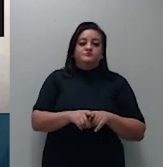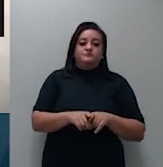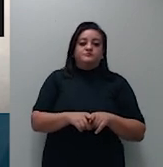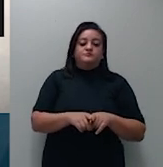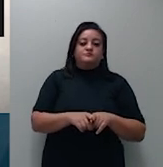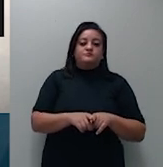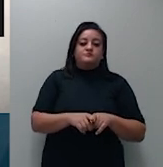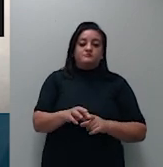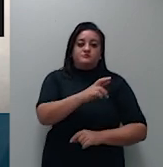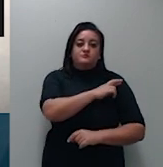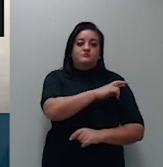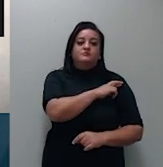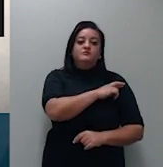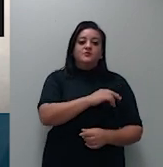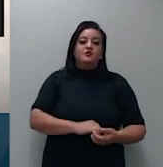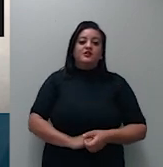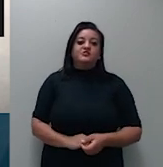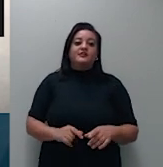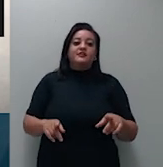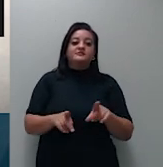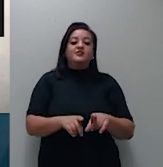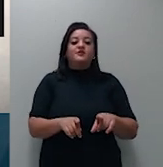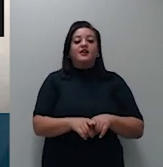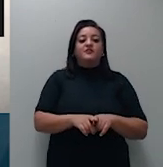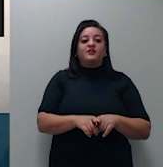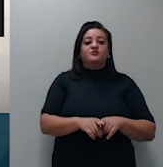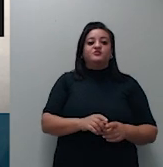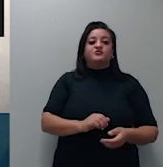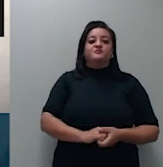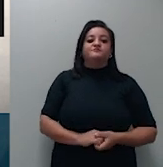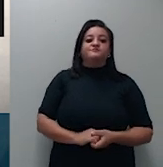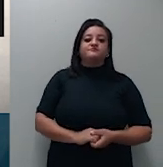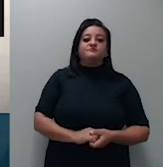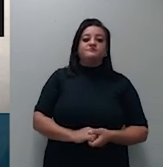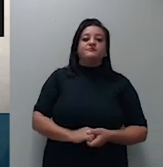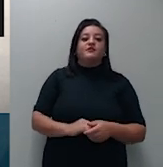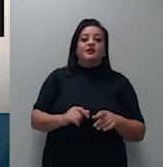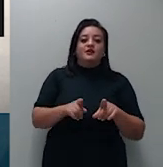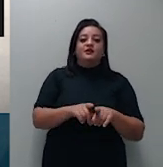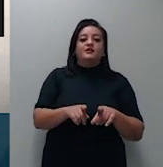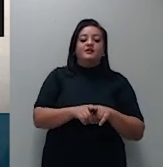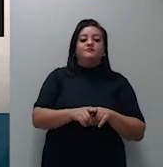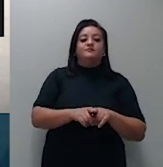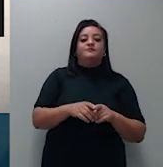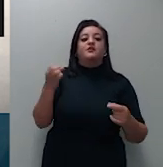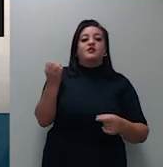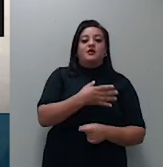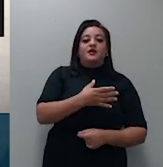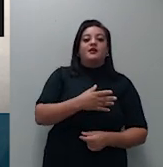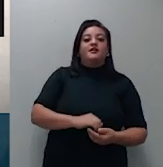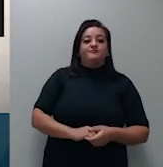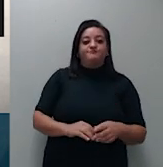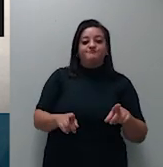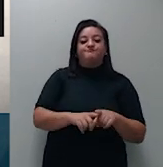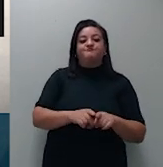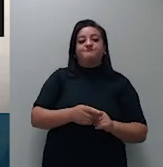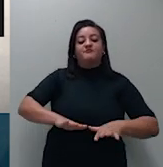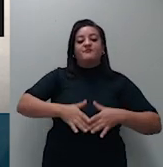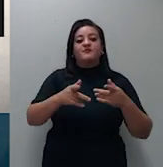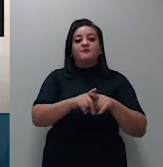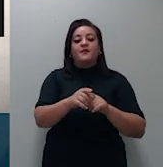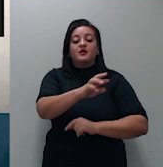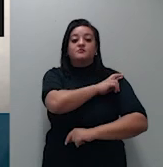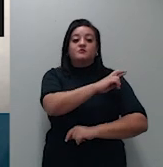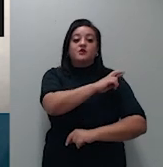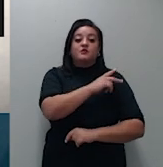responsabilidade civil no segmento da internet em Concórdia novos requisitos para que os provedores se responsabilizam